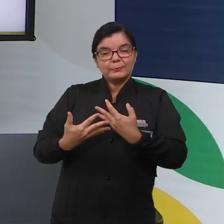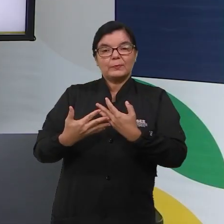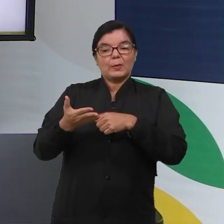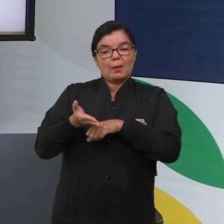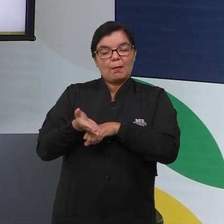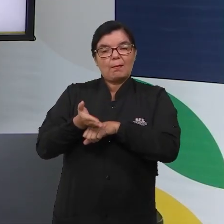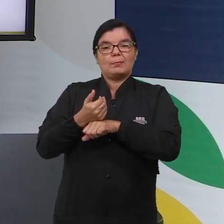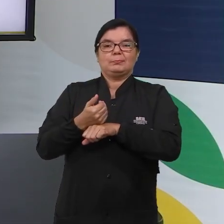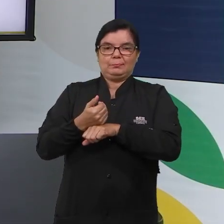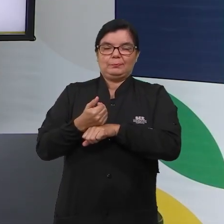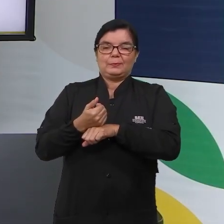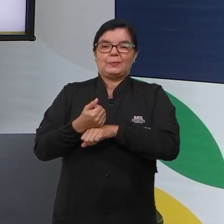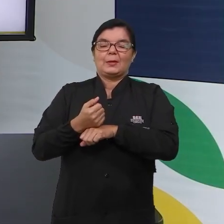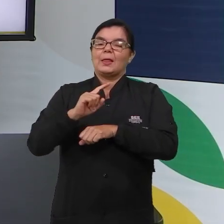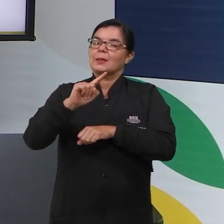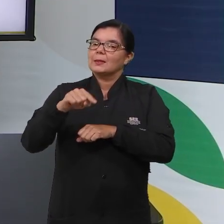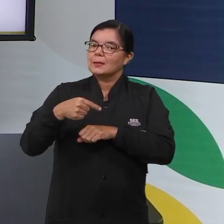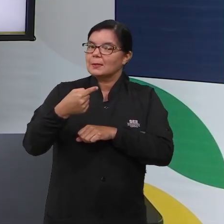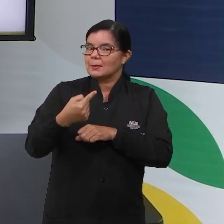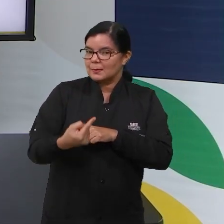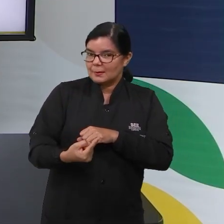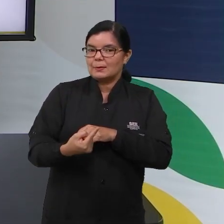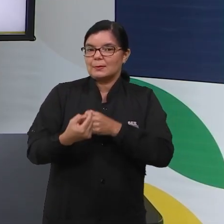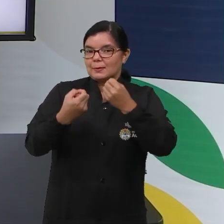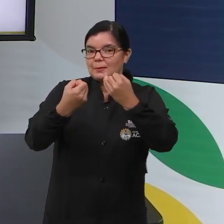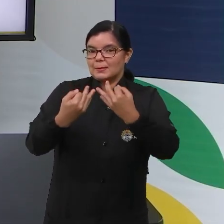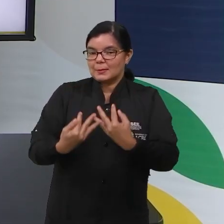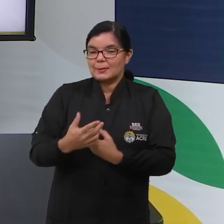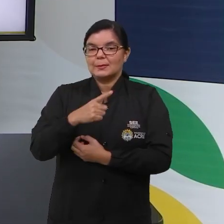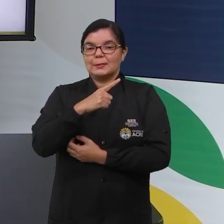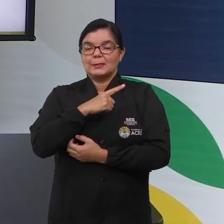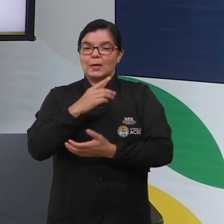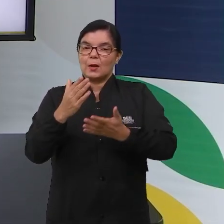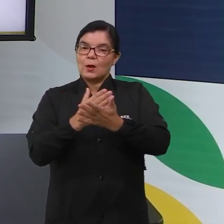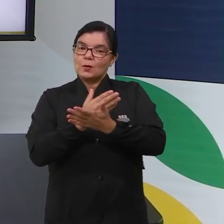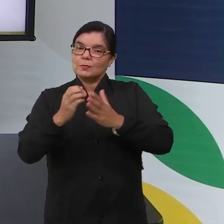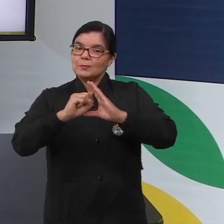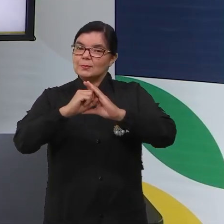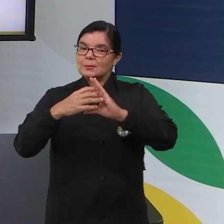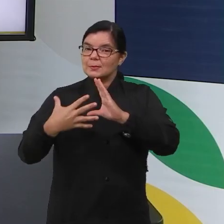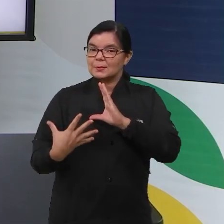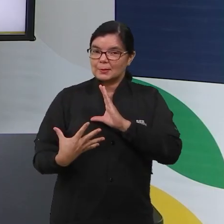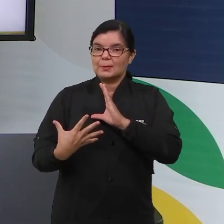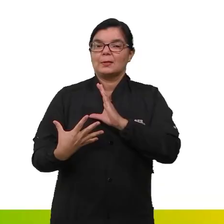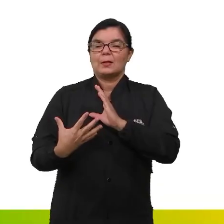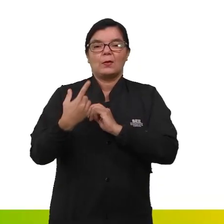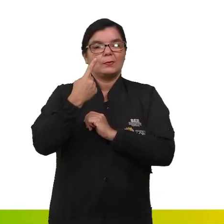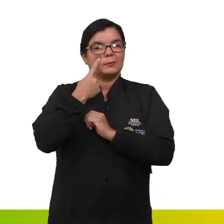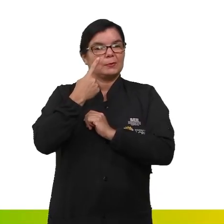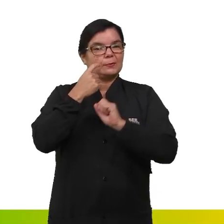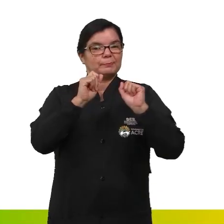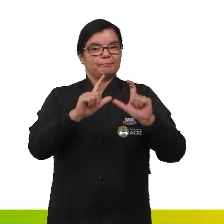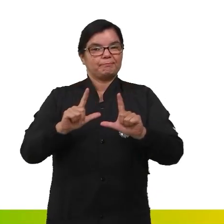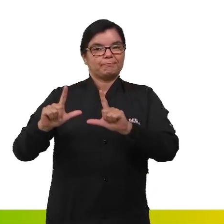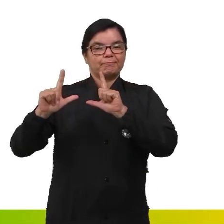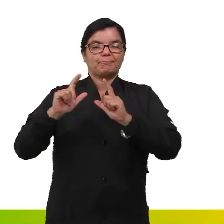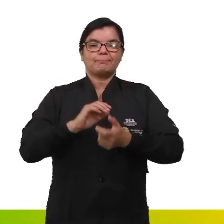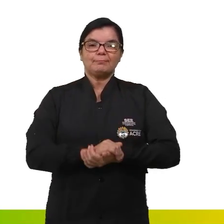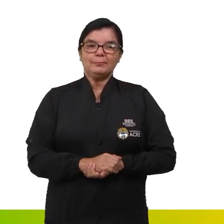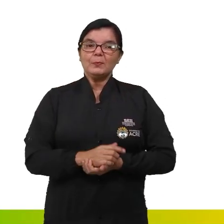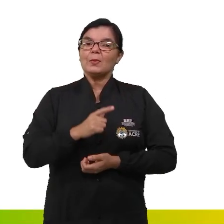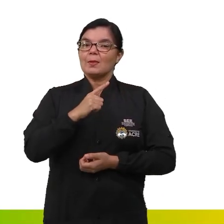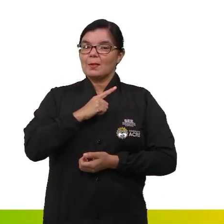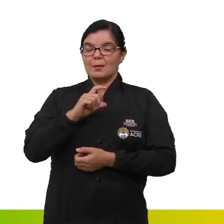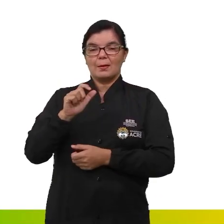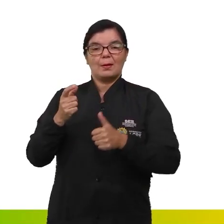vem a seguir. E segundo essa definição, eu tenho algumas caracterizações. Olha só aí na tela para vocês. Eu